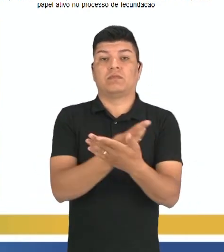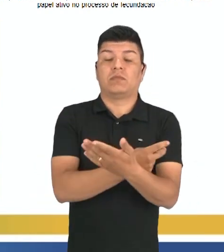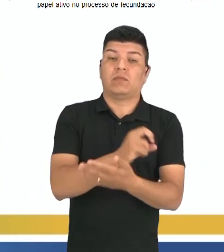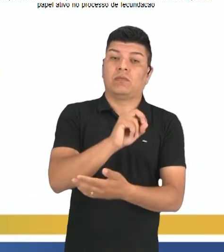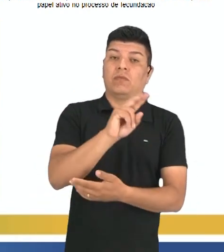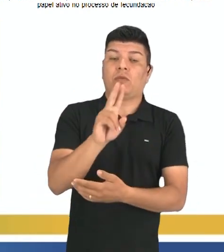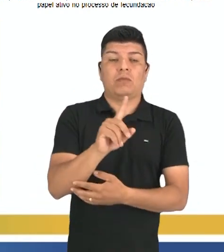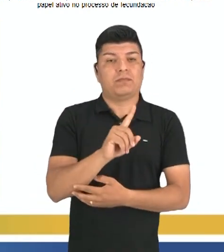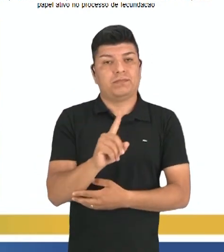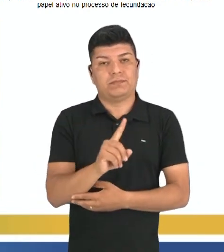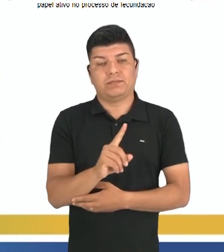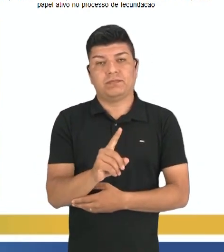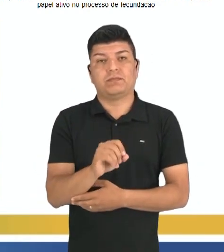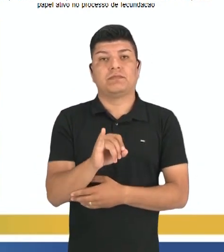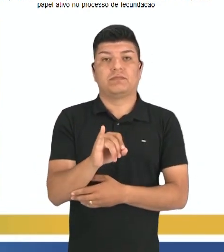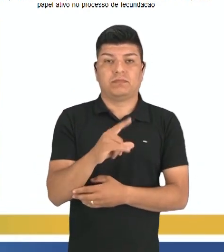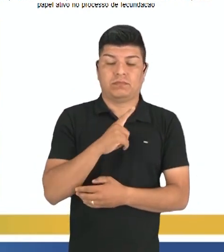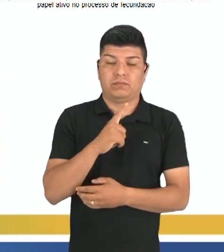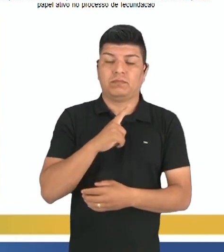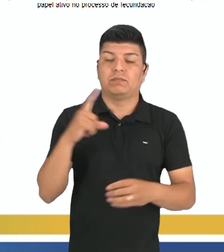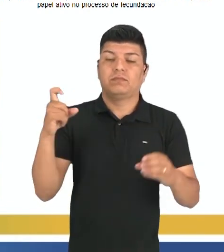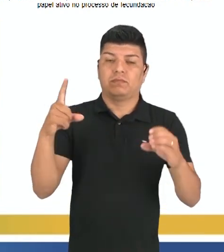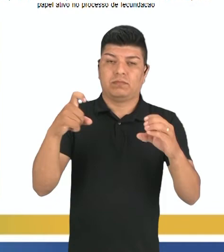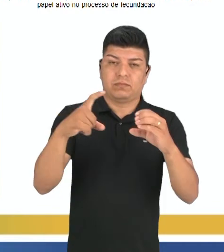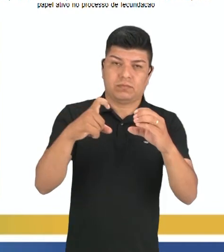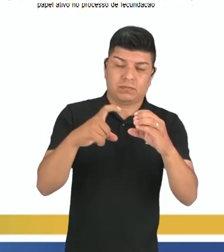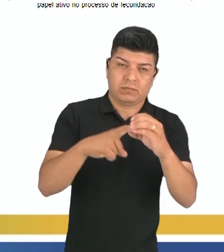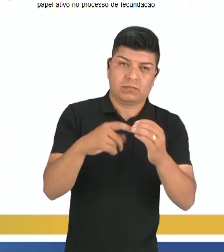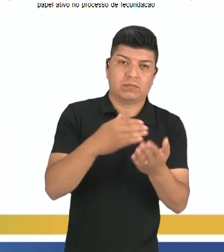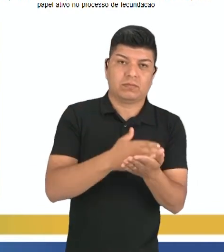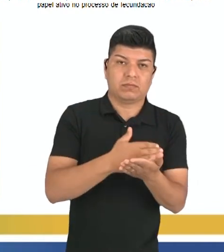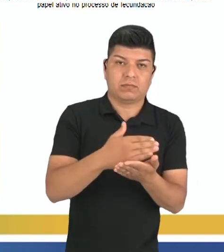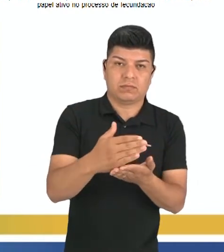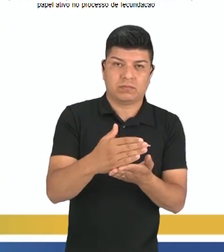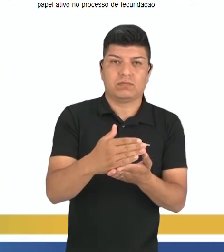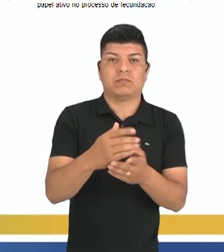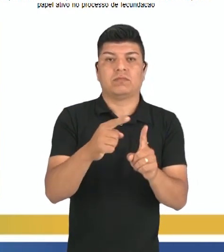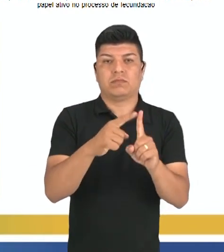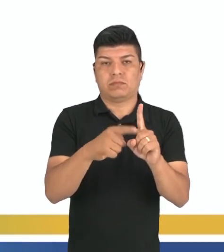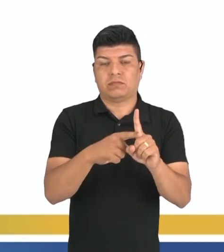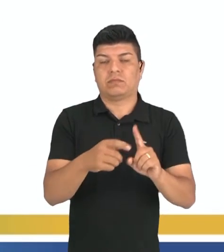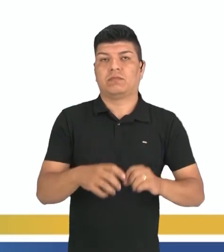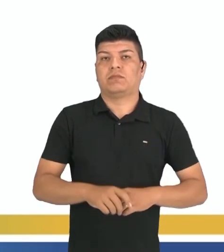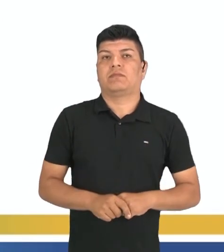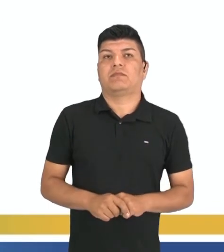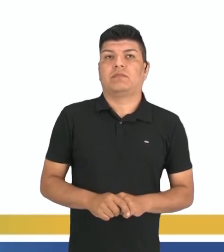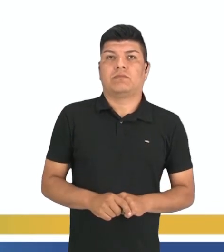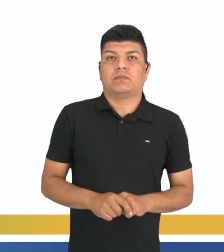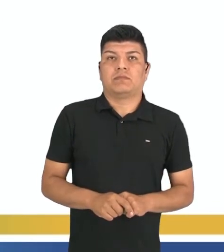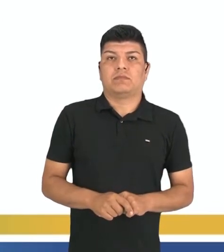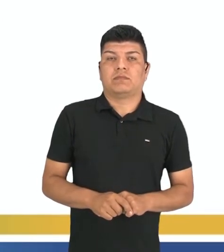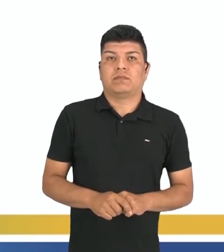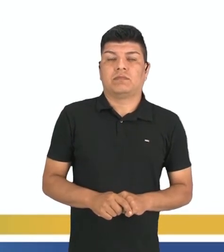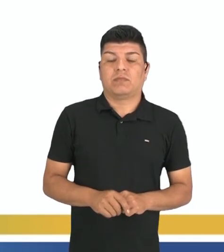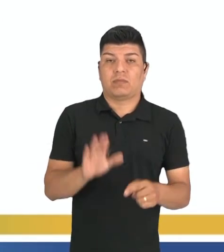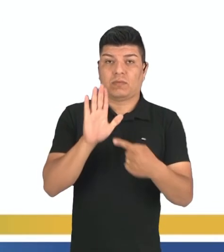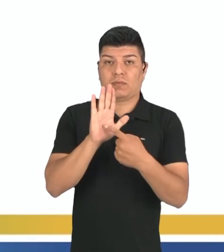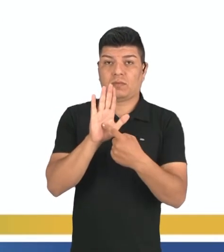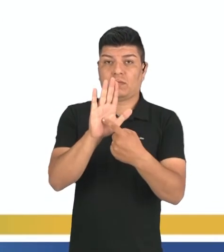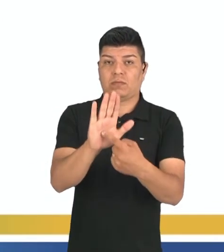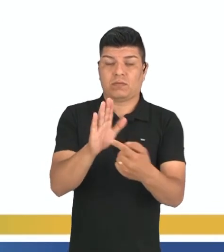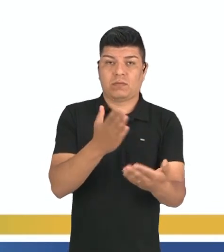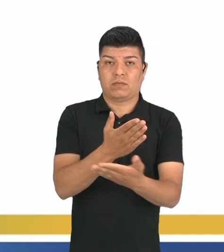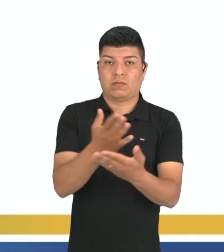não a fecundação. Se ocorrer a fecundação, a gente começa um processo de gestação. Então, eu trouxe para vocês